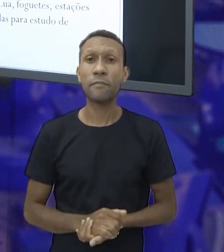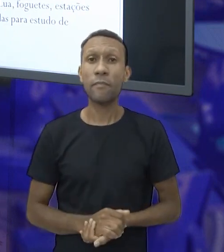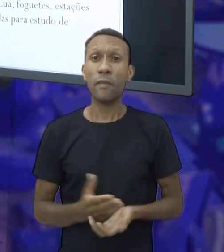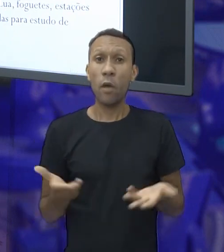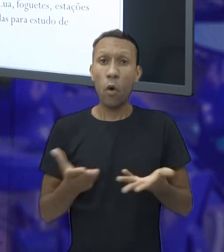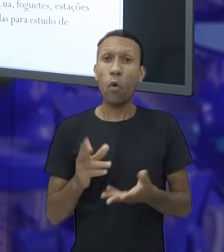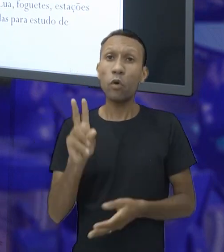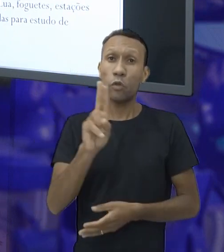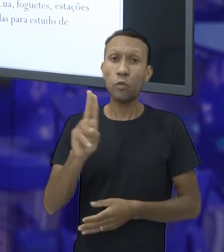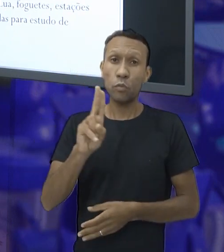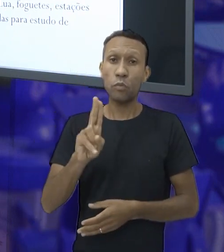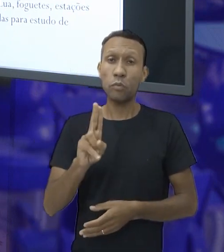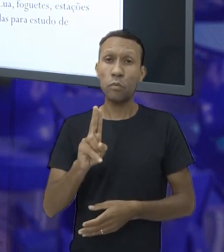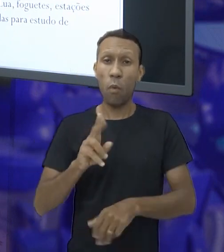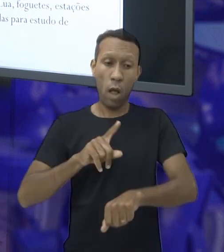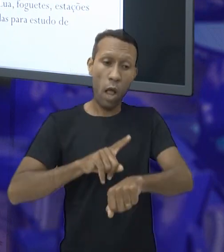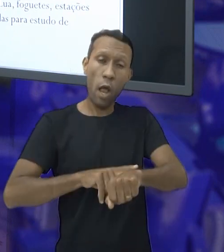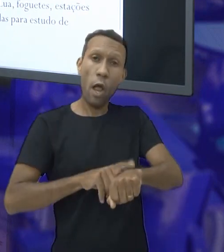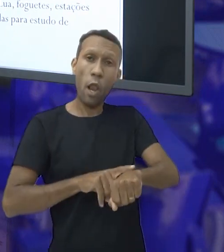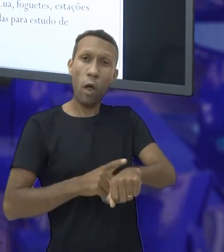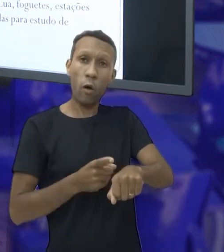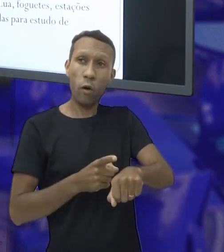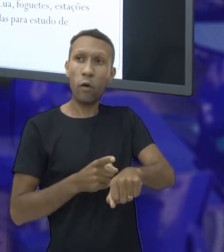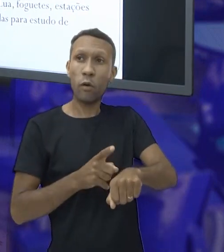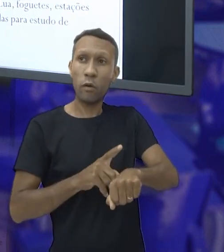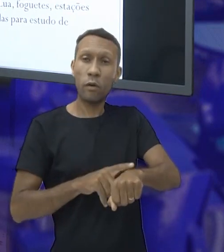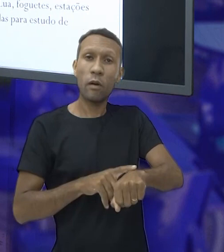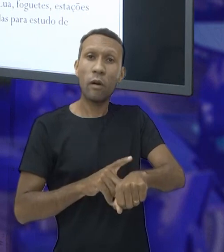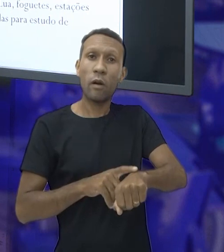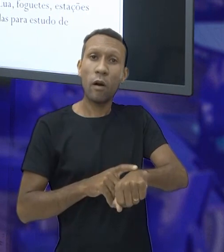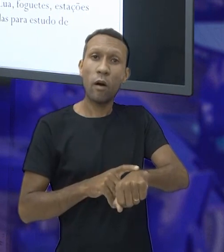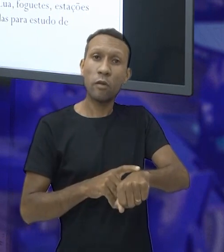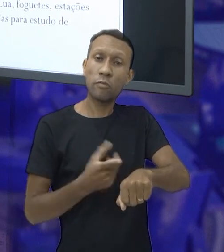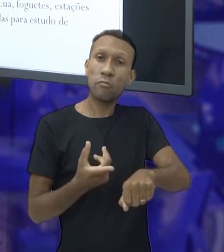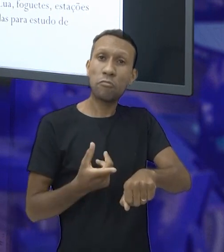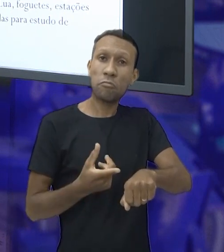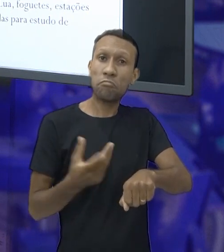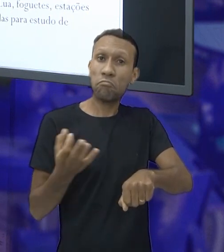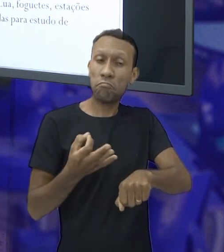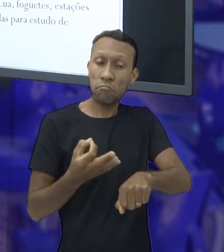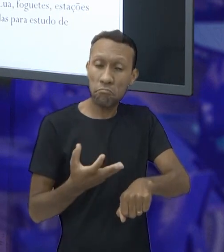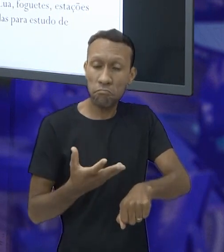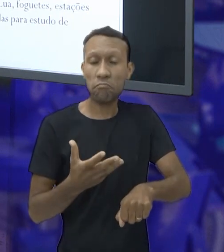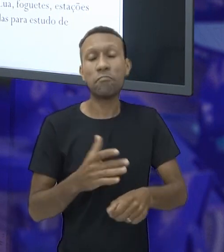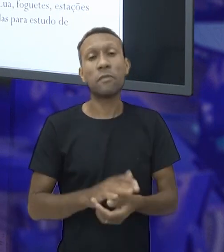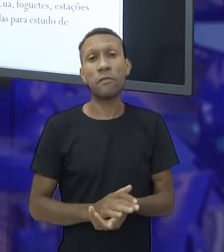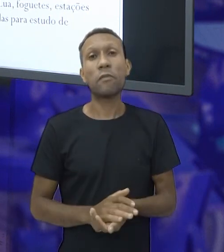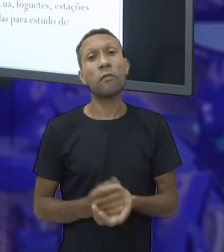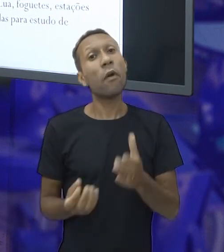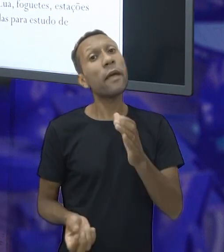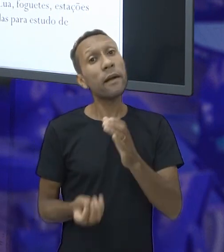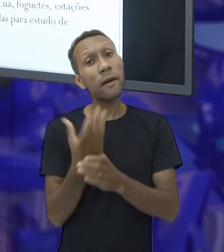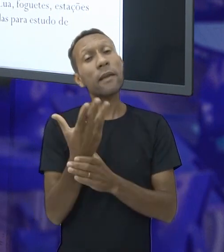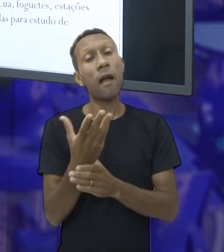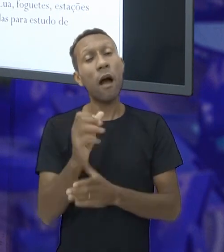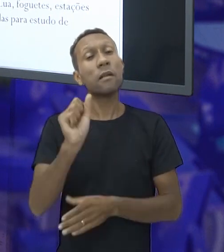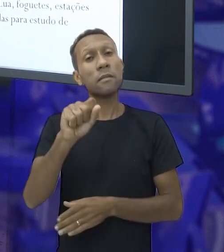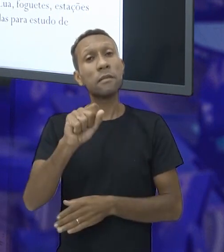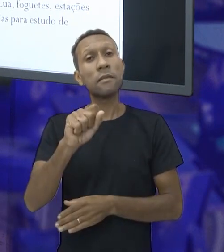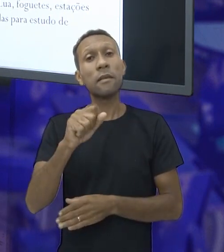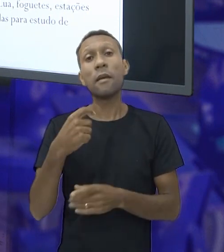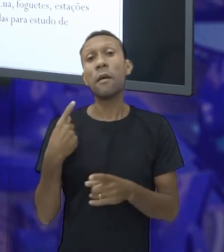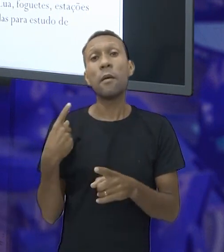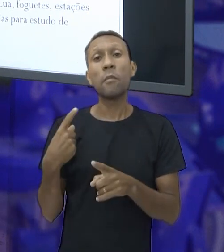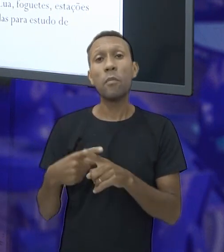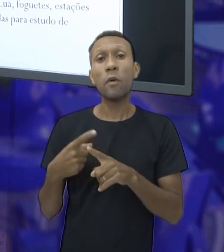Hoje utilizamos relógios digitais. Esse não é digital não, esse é analógico, mas hoje nós temos relógios digitais que foram desenvolvidos, né, para